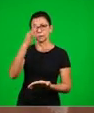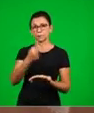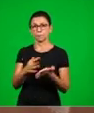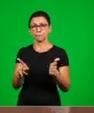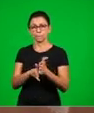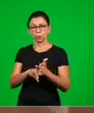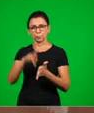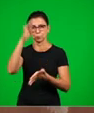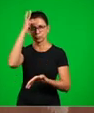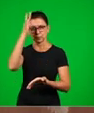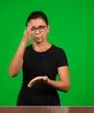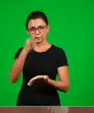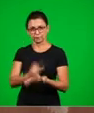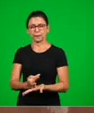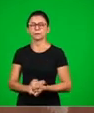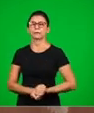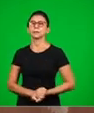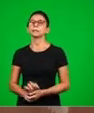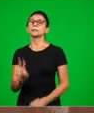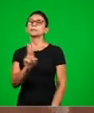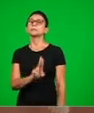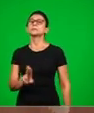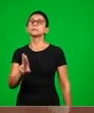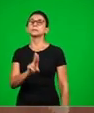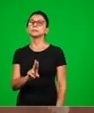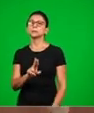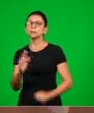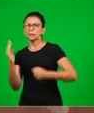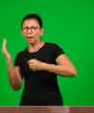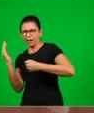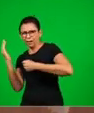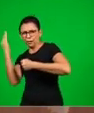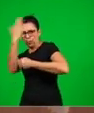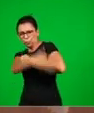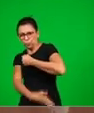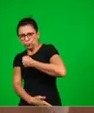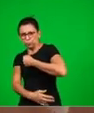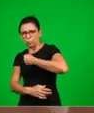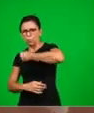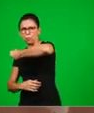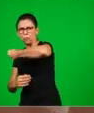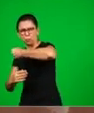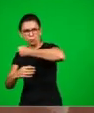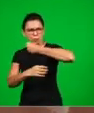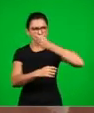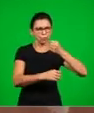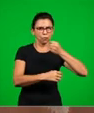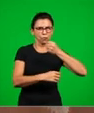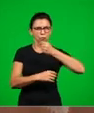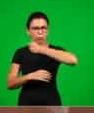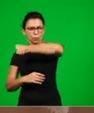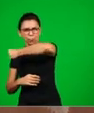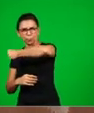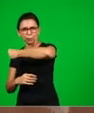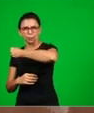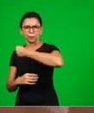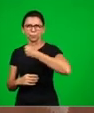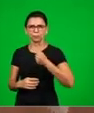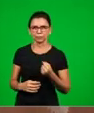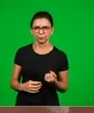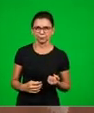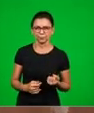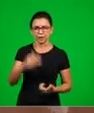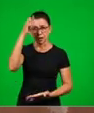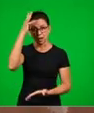que era usado para a defesa de qualquer direção que venha. Então, a fé é